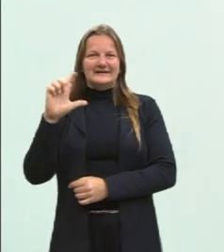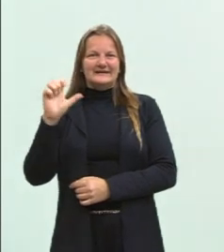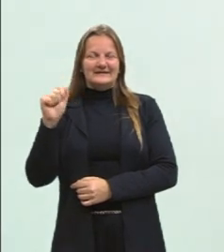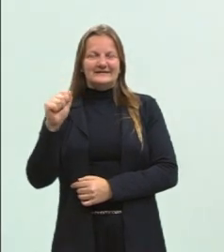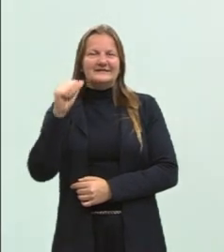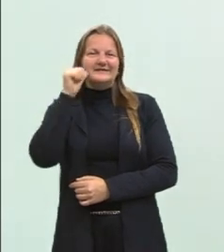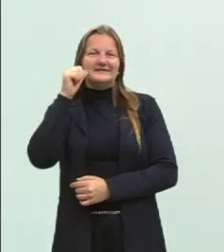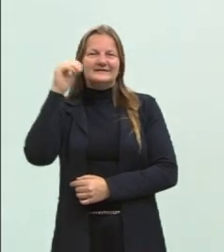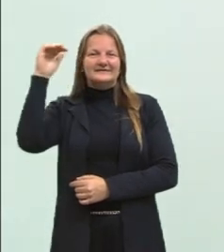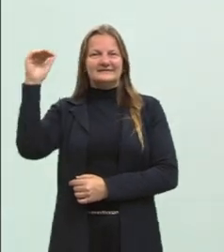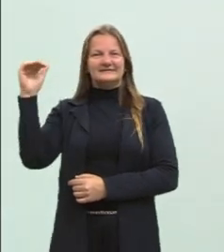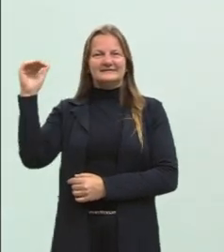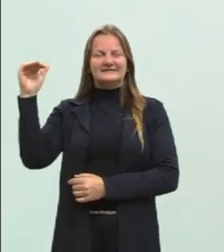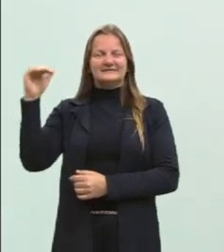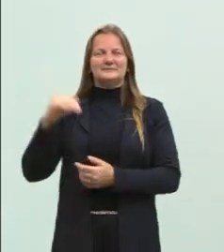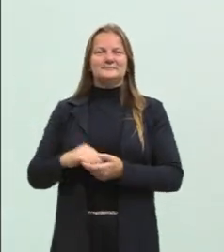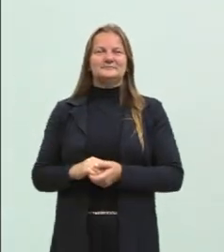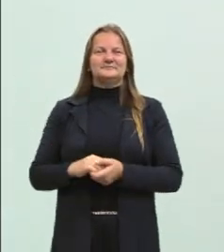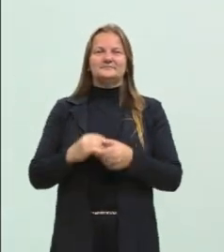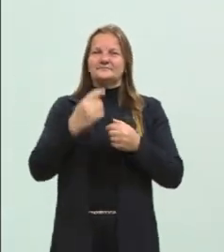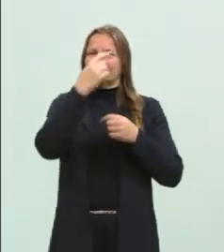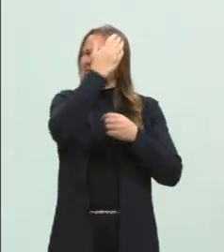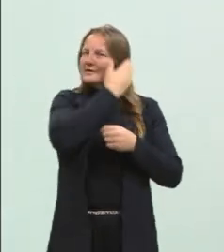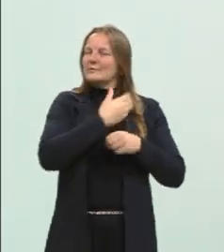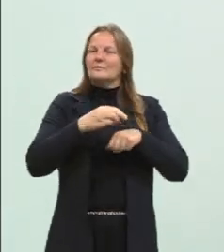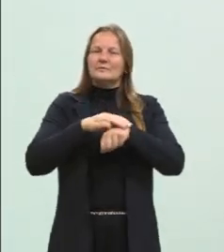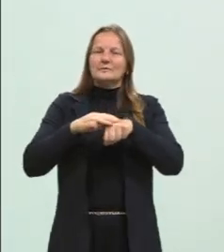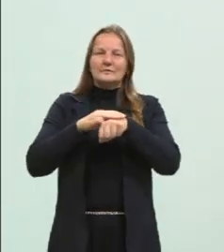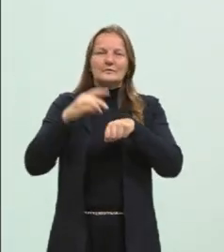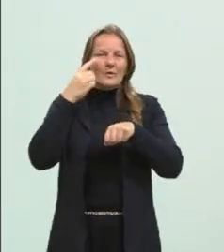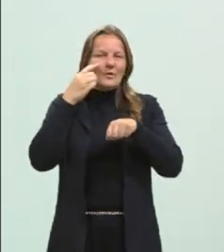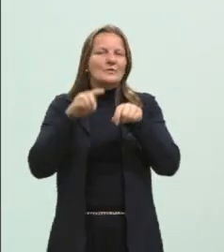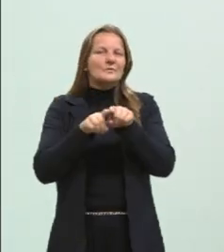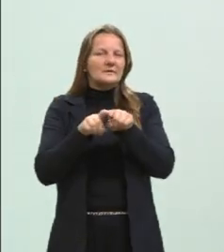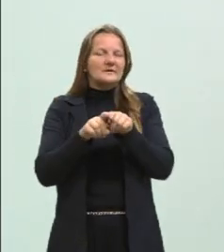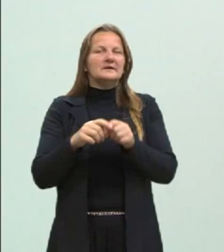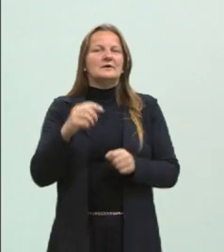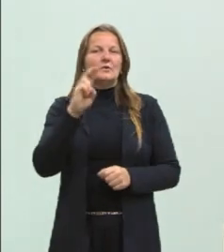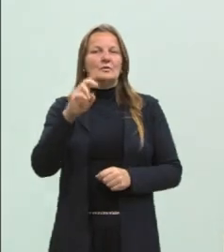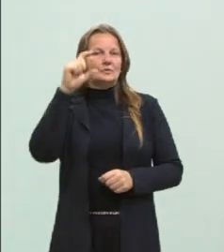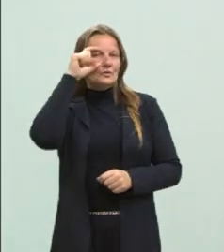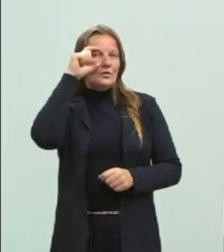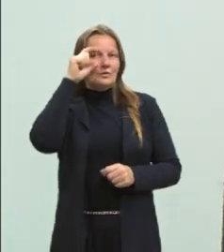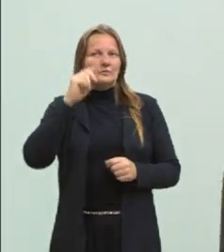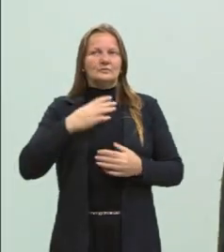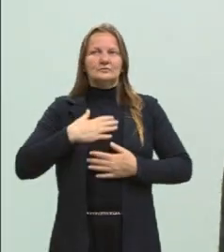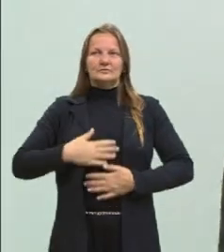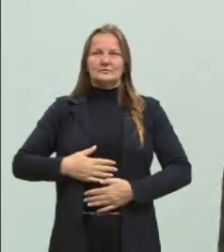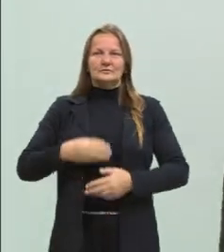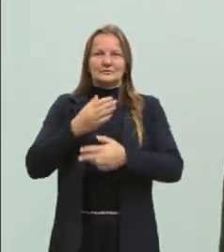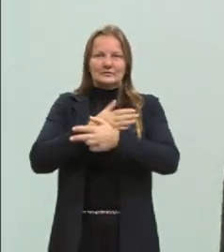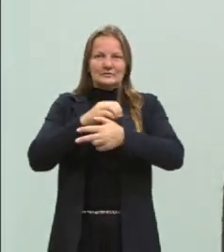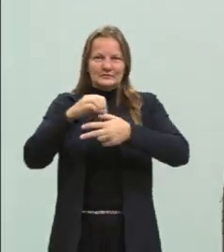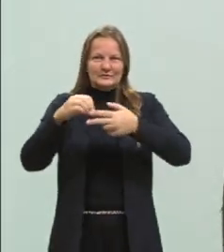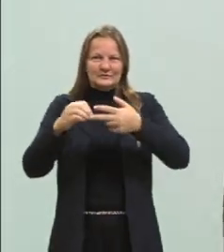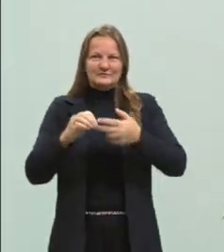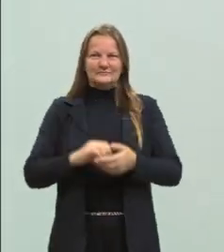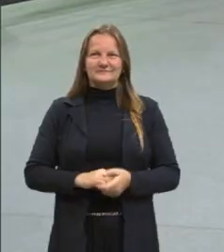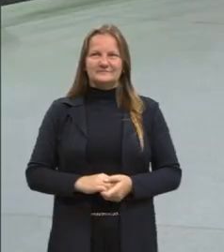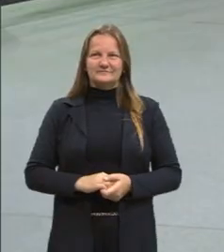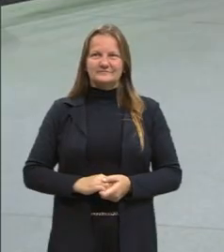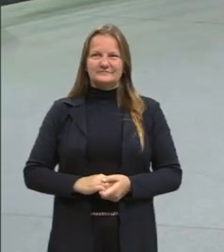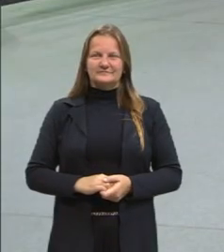sou uma mulher de estatura mediana cabelos e olhos castanhos uso óculos e estou também vestindo a camiseta do projeto